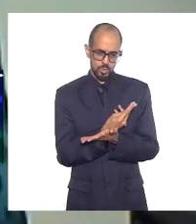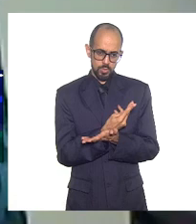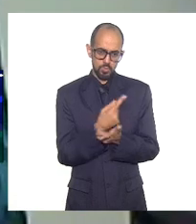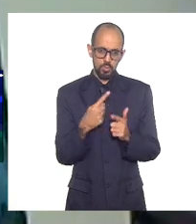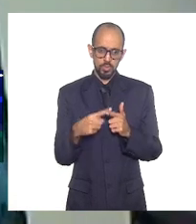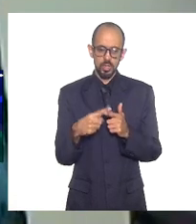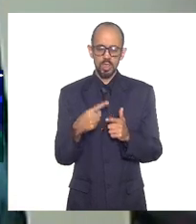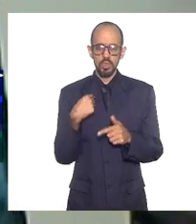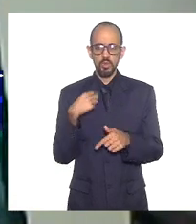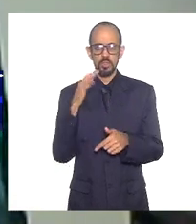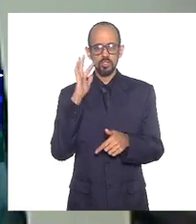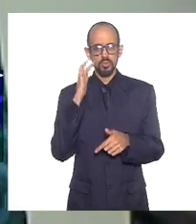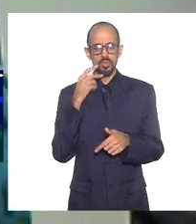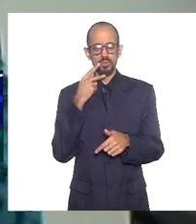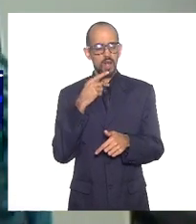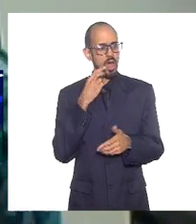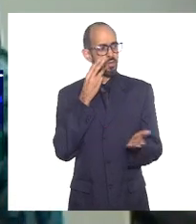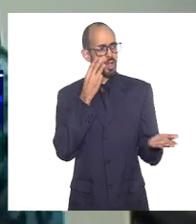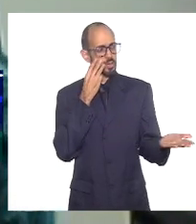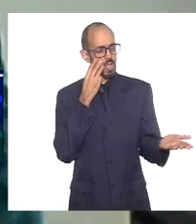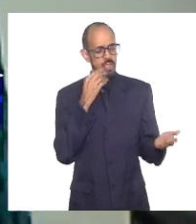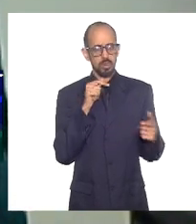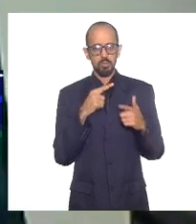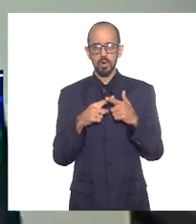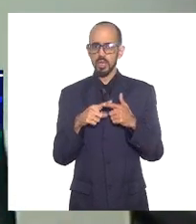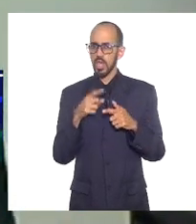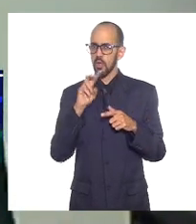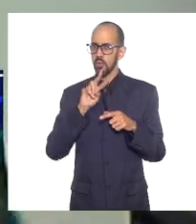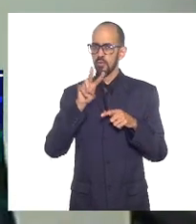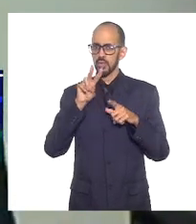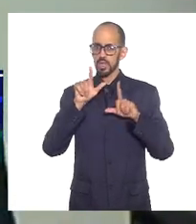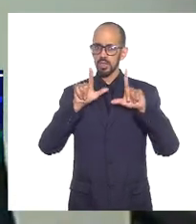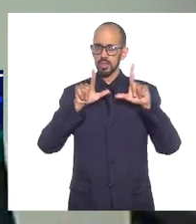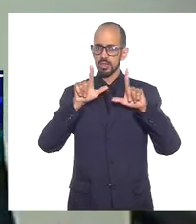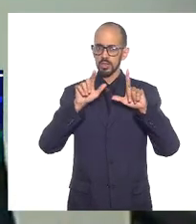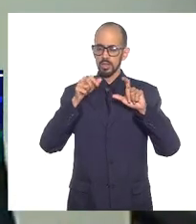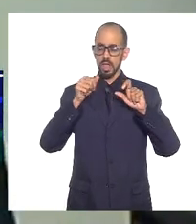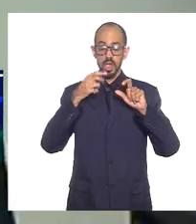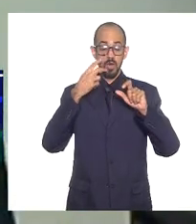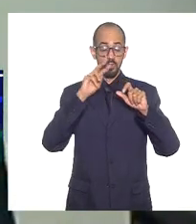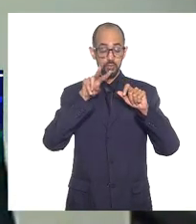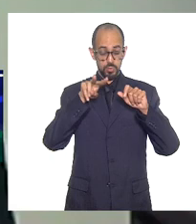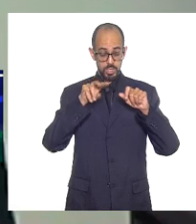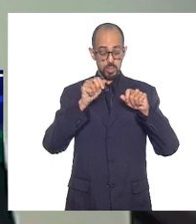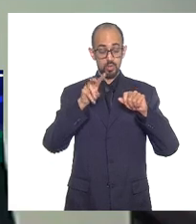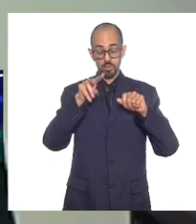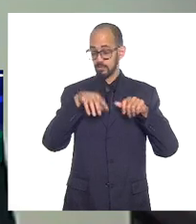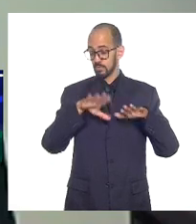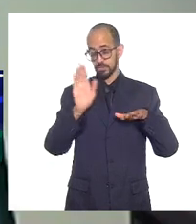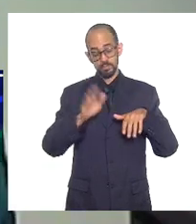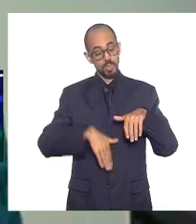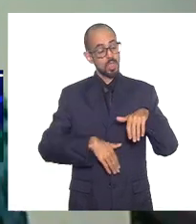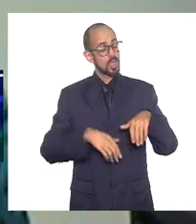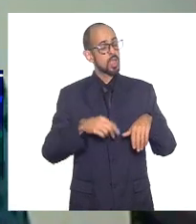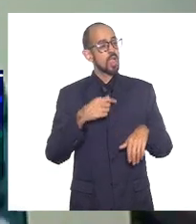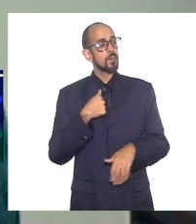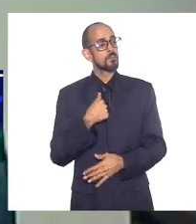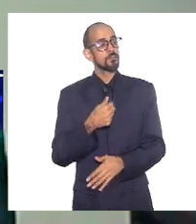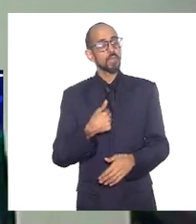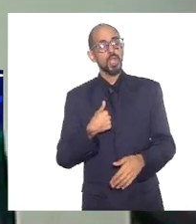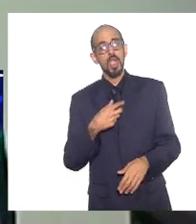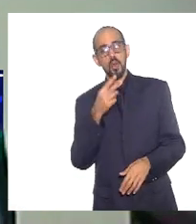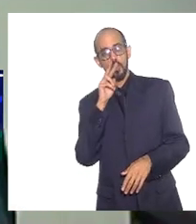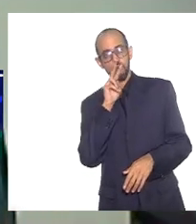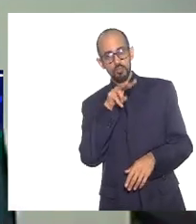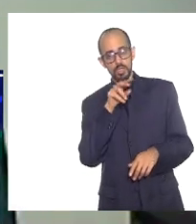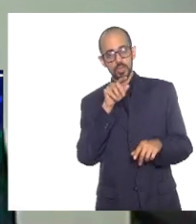deputado Valdec? Porque eu assisti duas pessoas num comentário, eu estava num ambiente